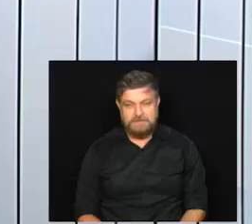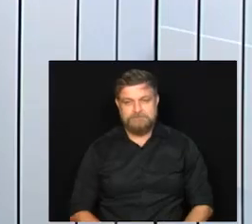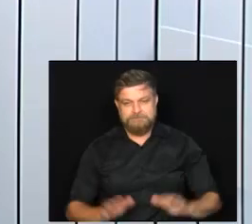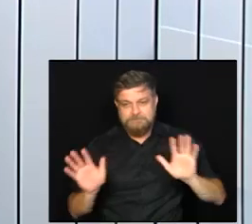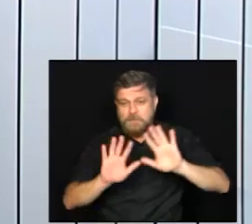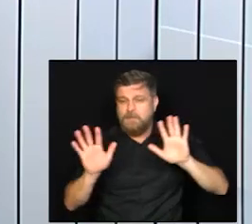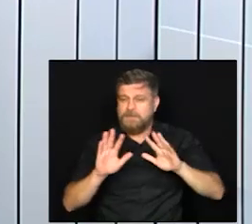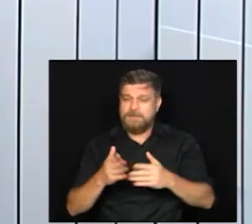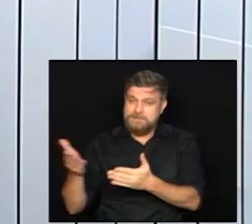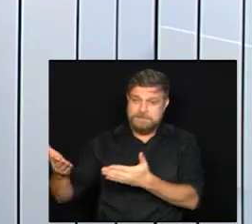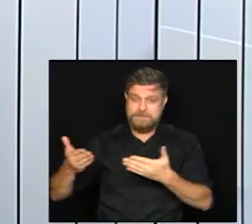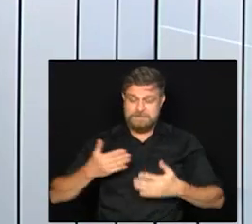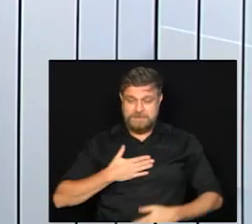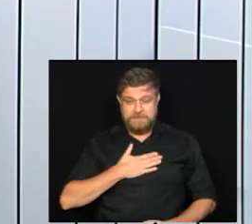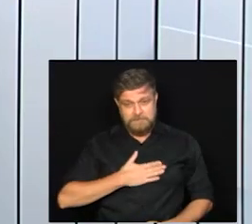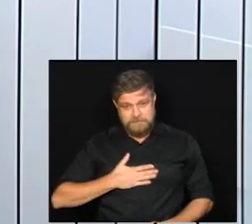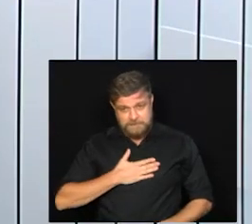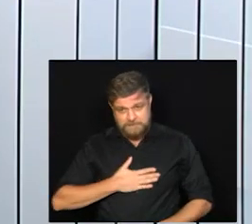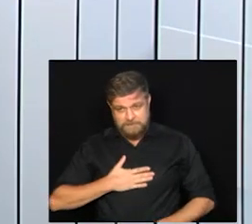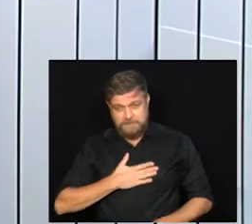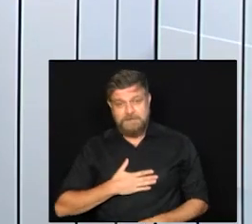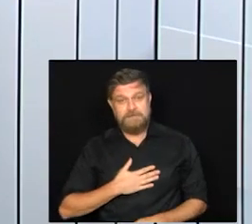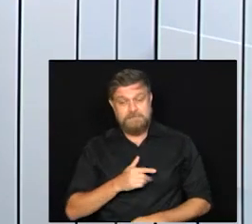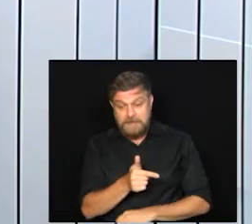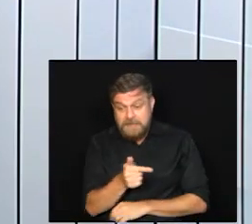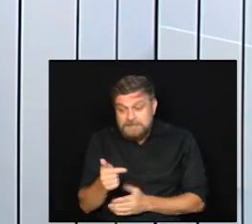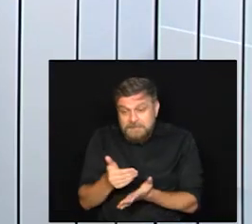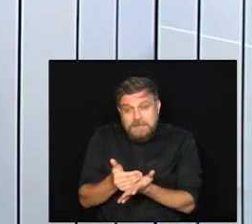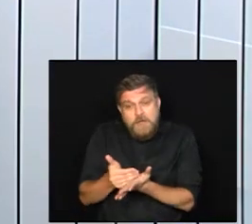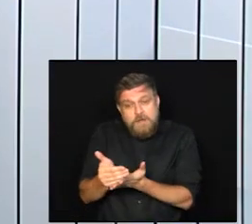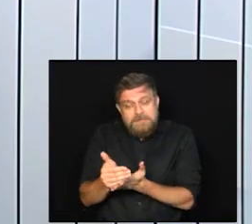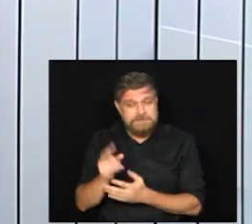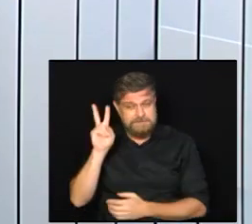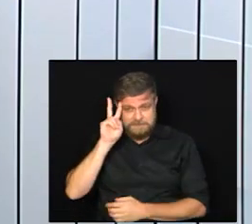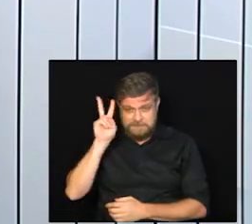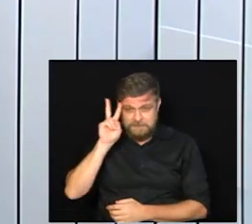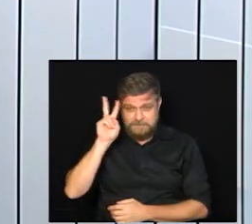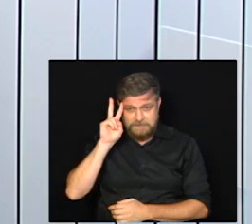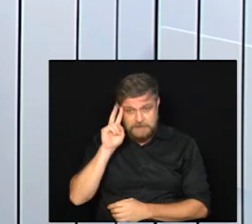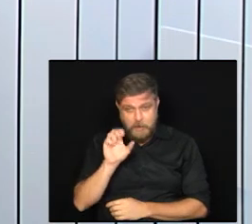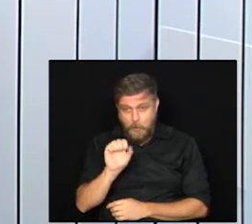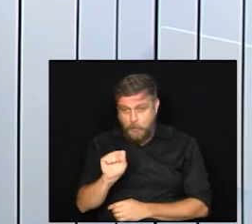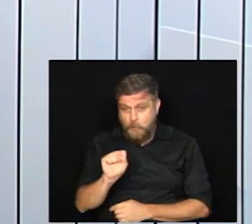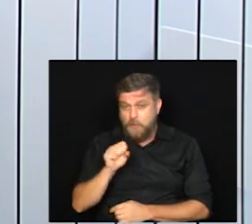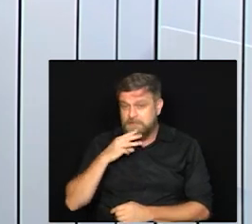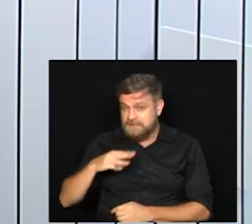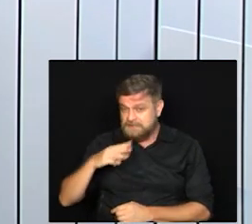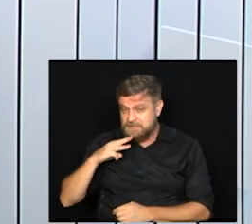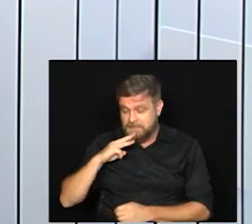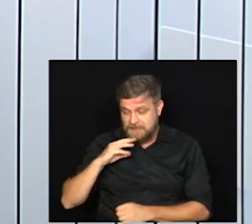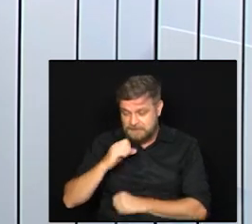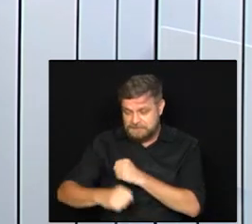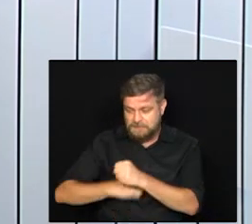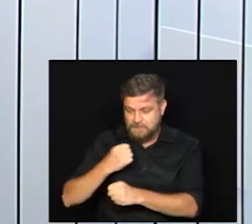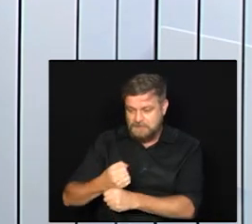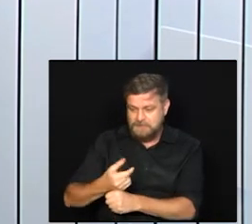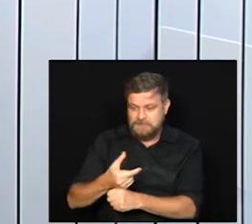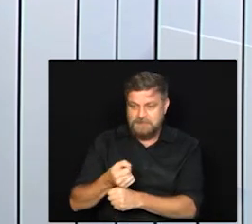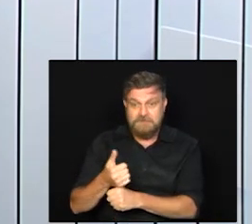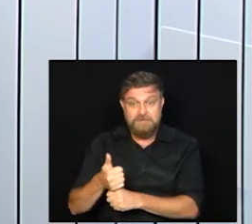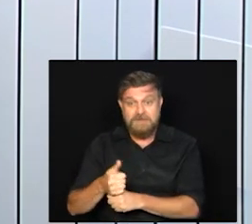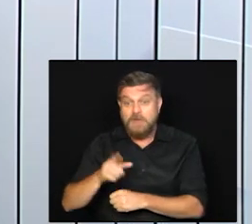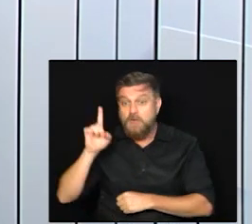Olá, seja bem-vinda, seja bem-vindo. Semana começando, segunda-feira, 8 de março de 2021,